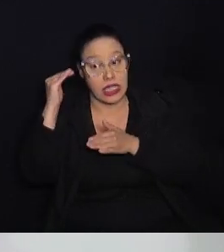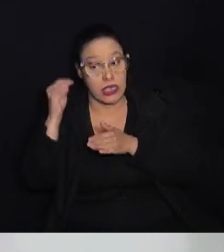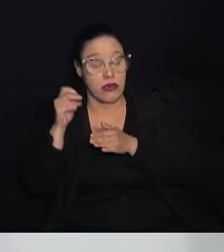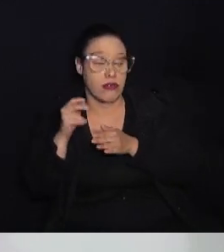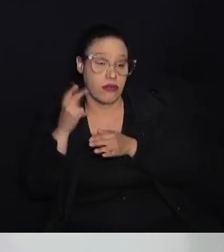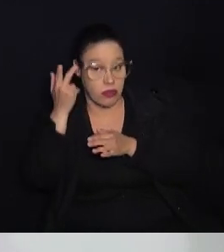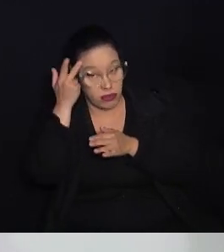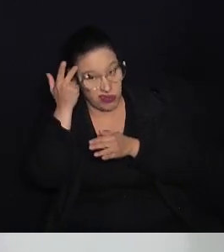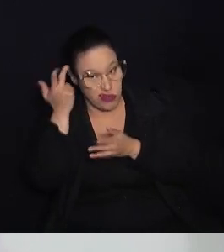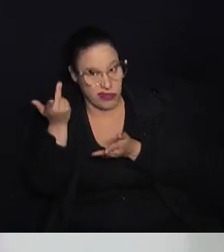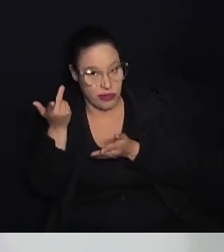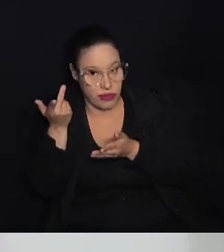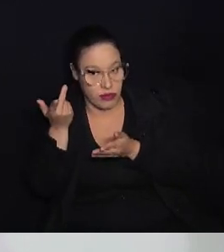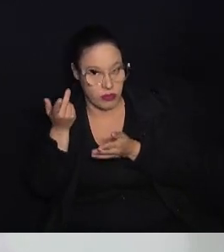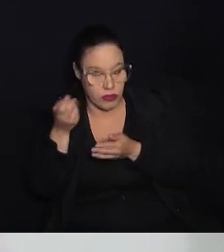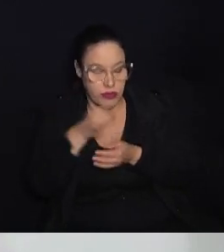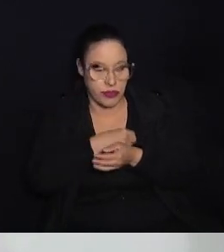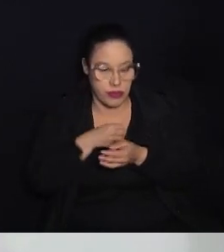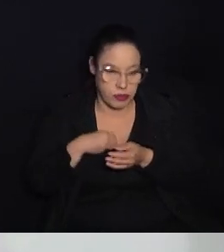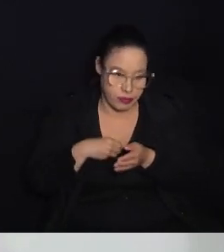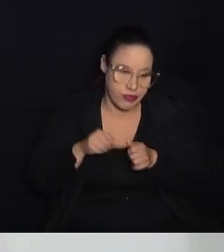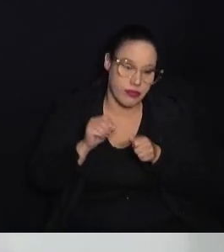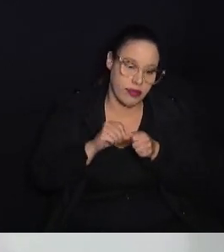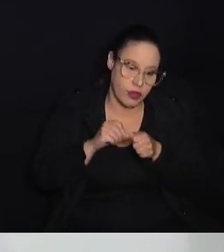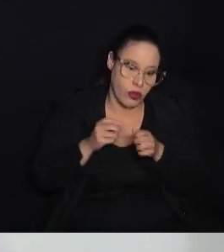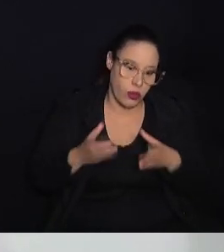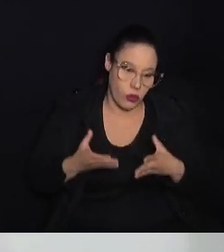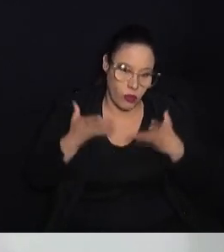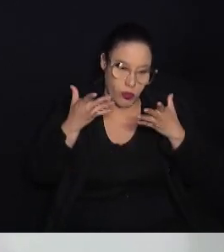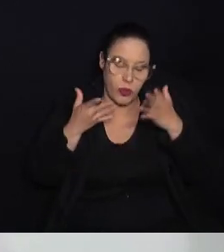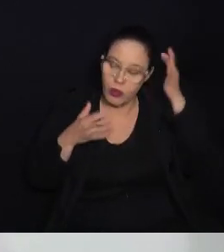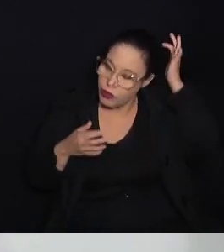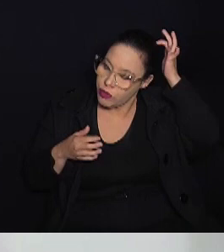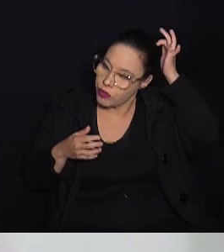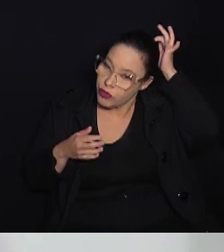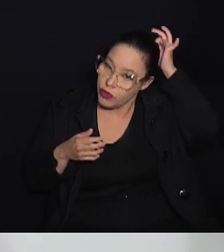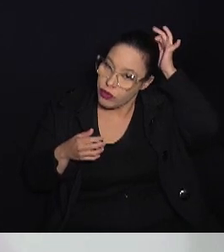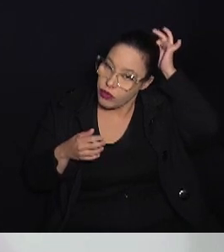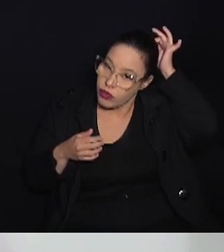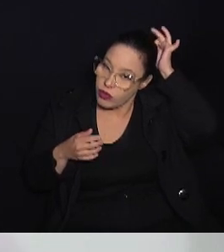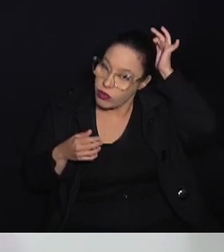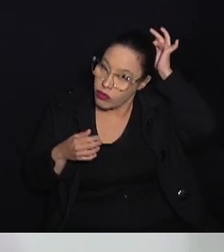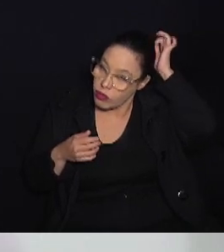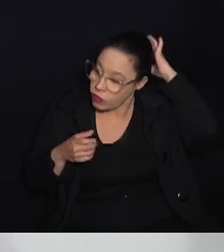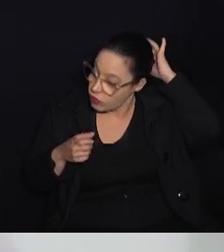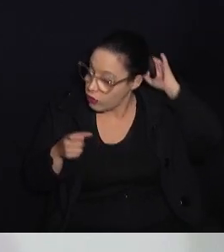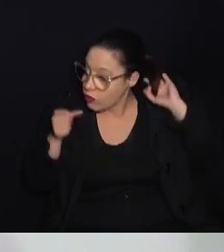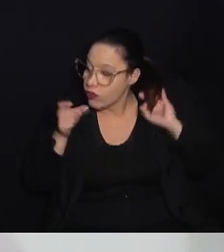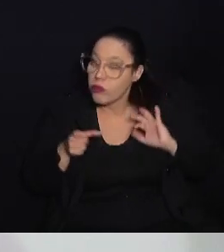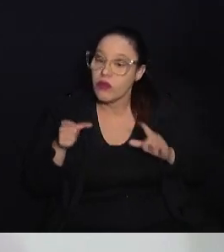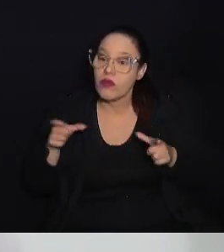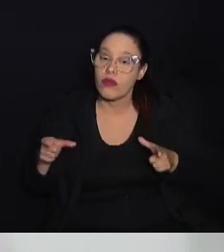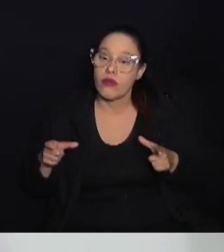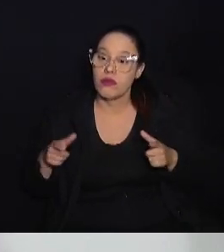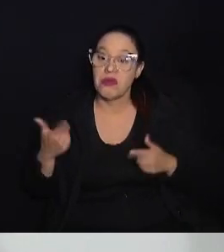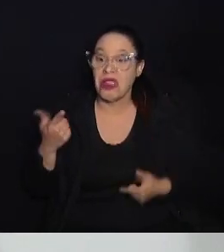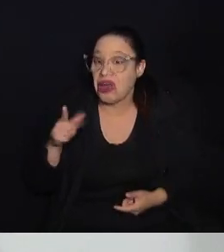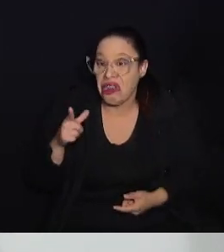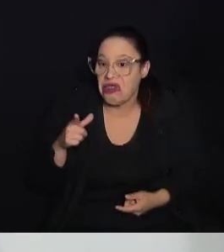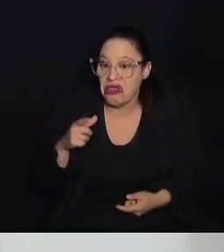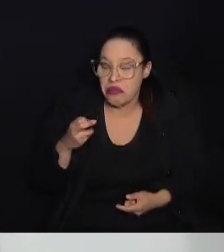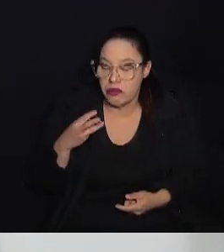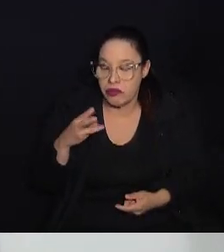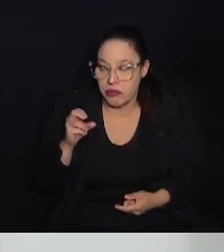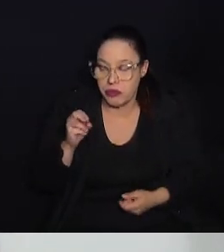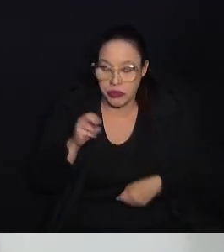com exames normais, vai ter indicação de fazer esse teste de sobrecarga. Agora, que são as pessoas que não